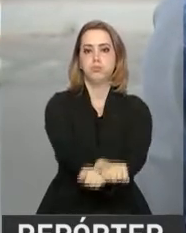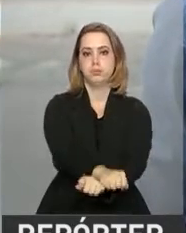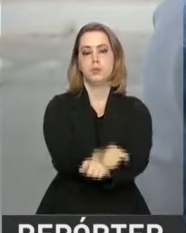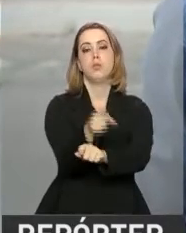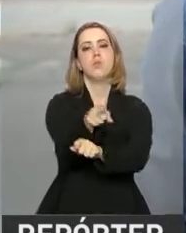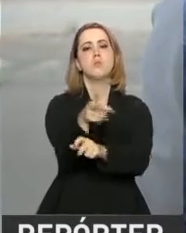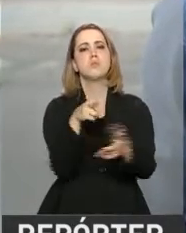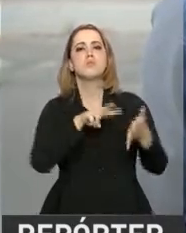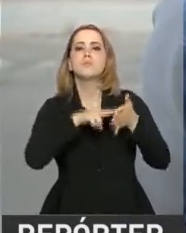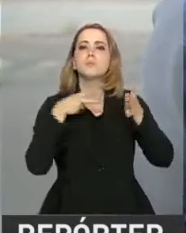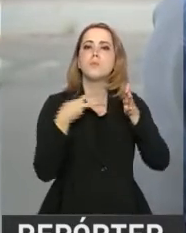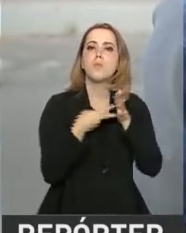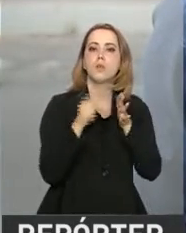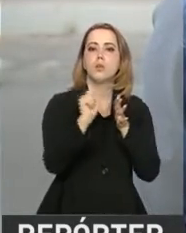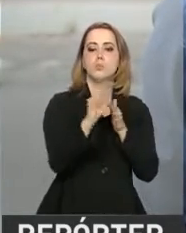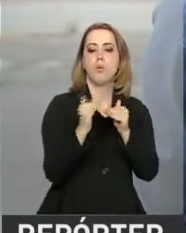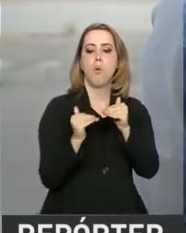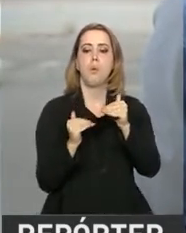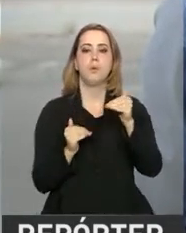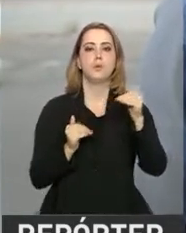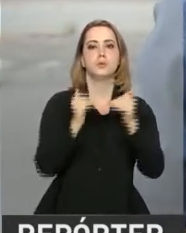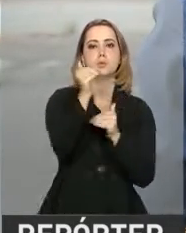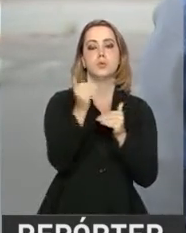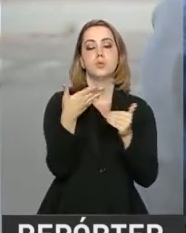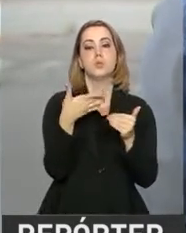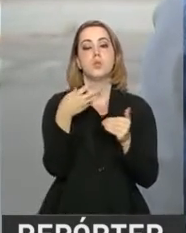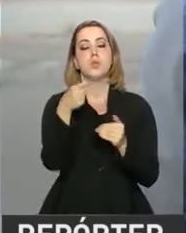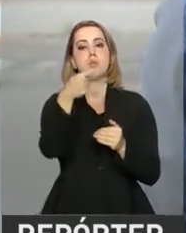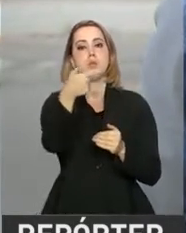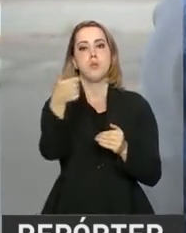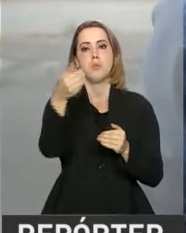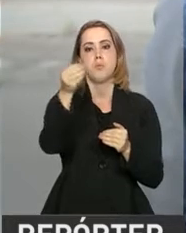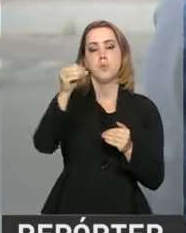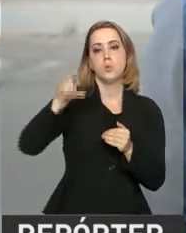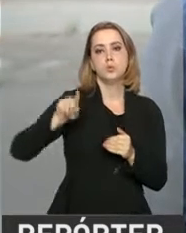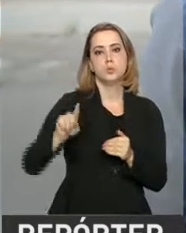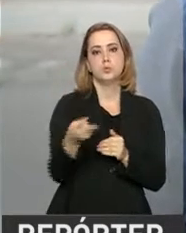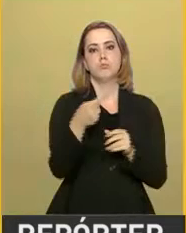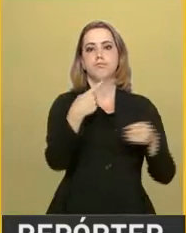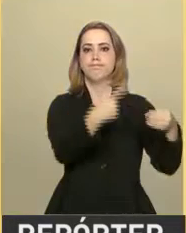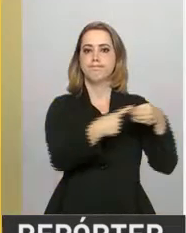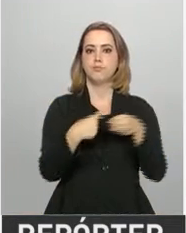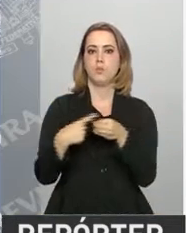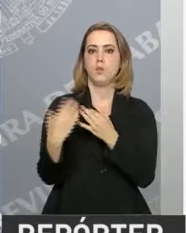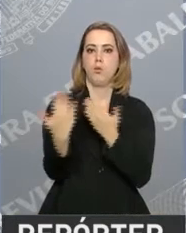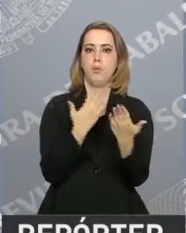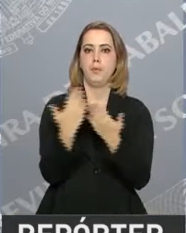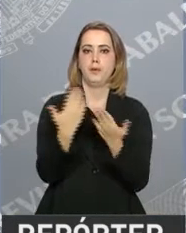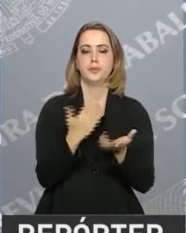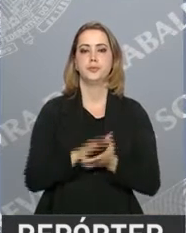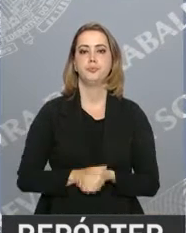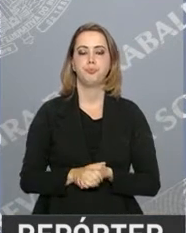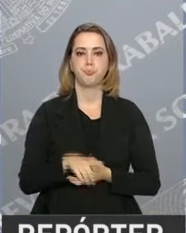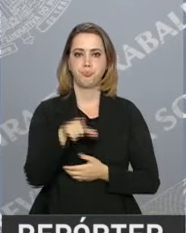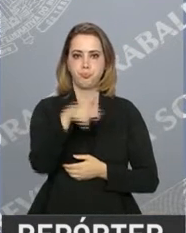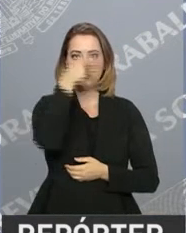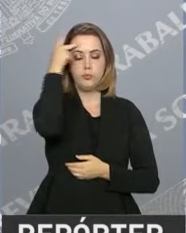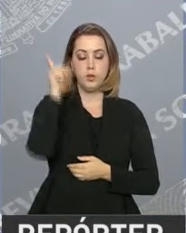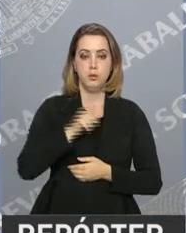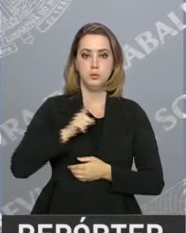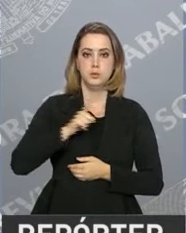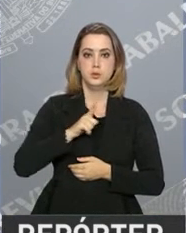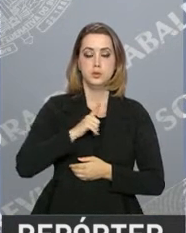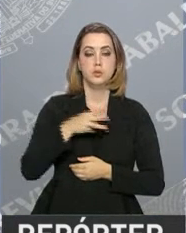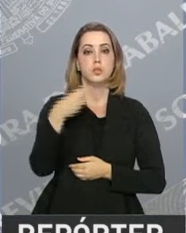isso representa, esse número é superior à população de mais de 1.200 municípios brasileiros. As vítimas de trabalho escravo têm direito a